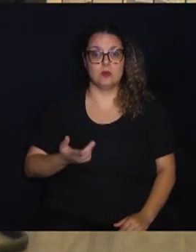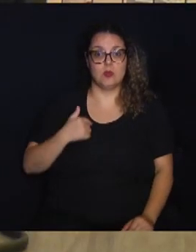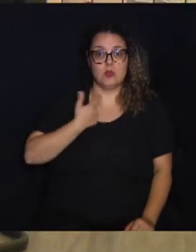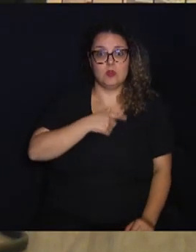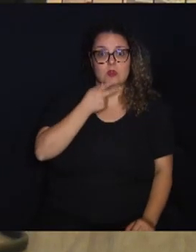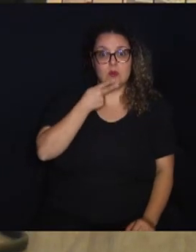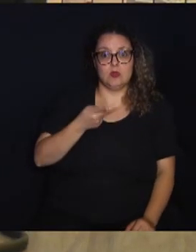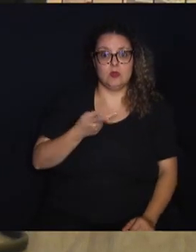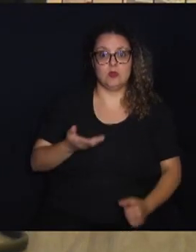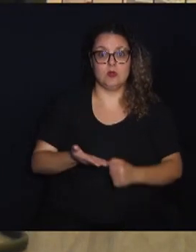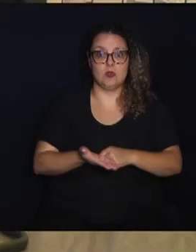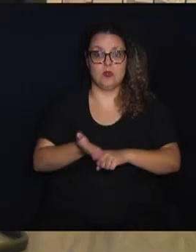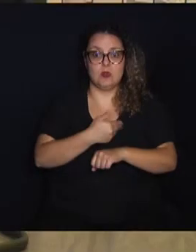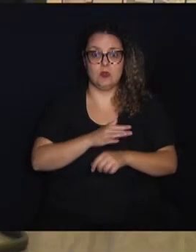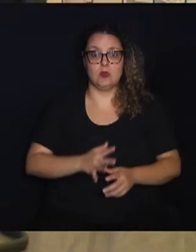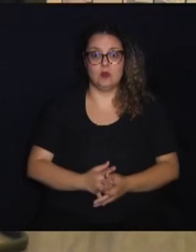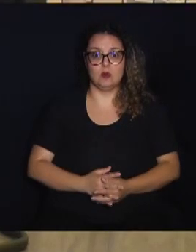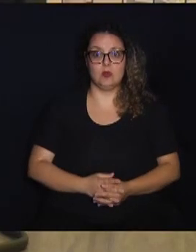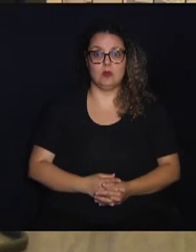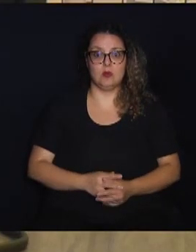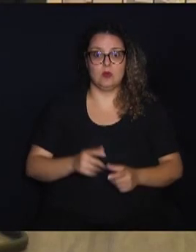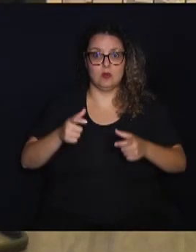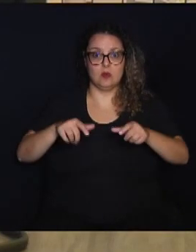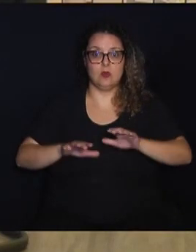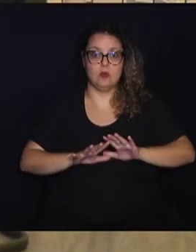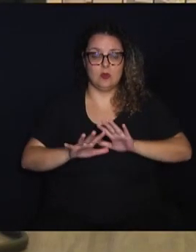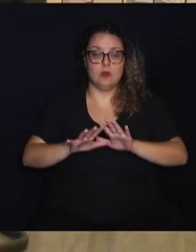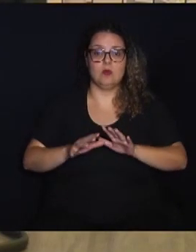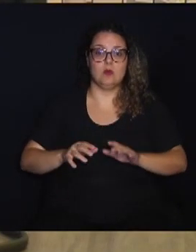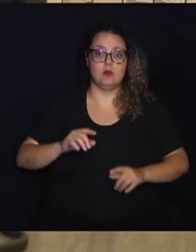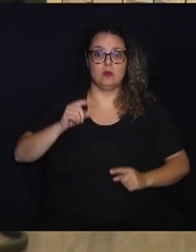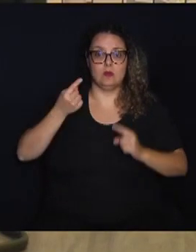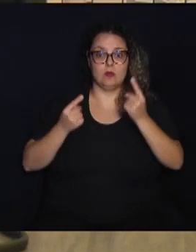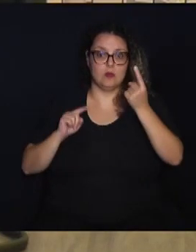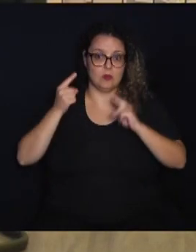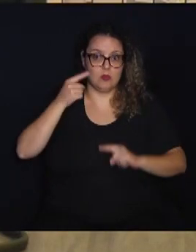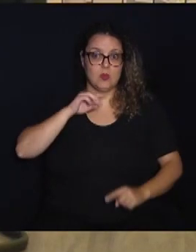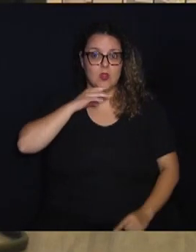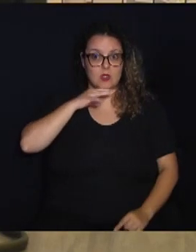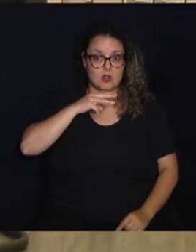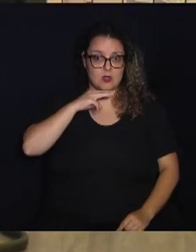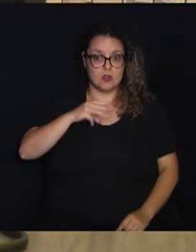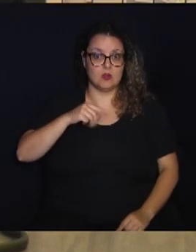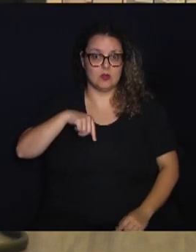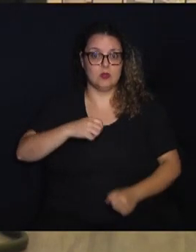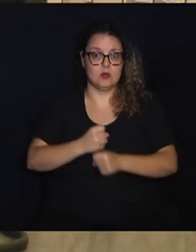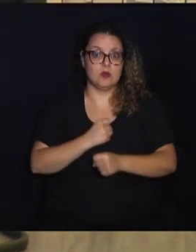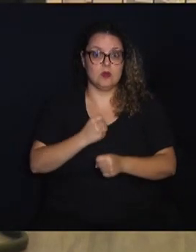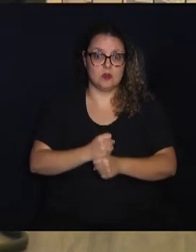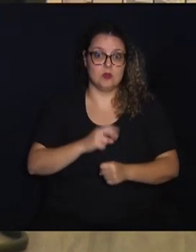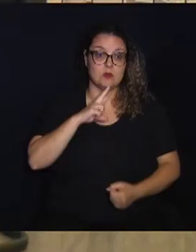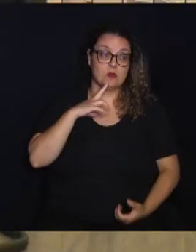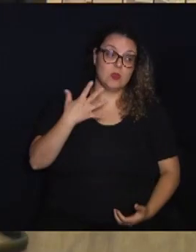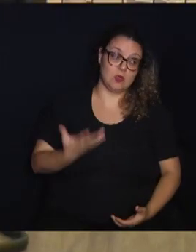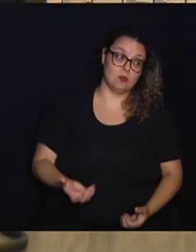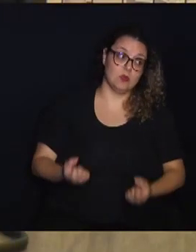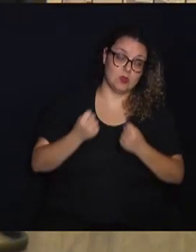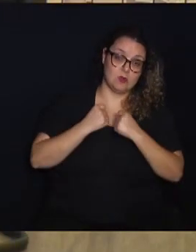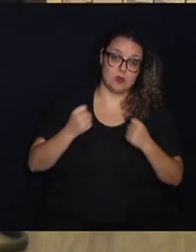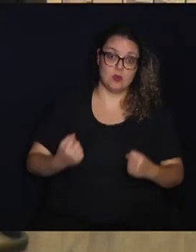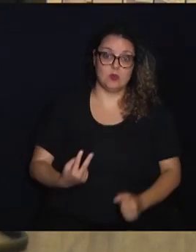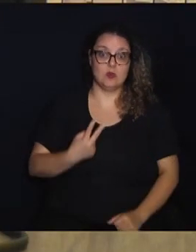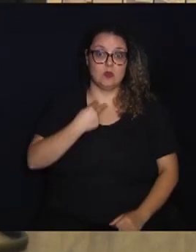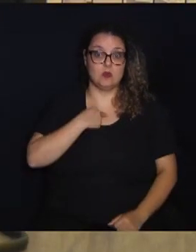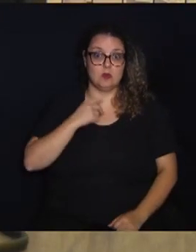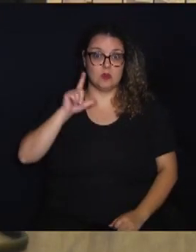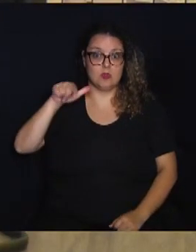bloco passado sobre o carnaval que vai ser em março desse ano. Então essa resolução de atividade física não vai poder deixar para